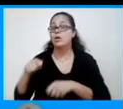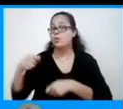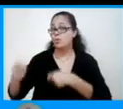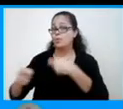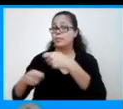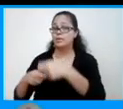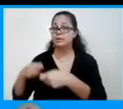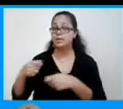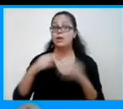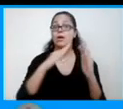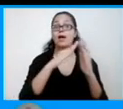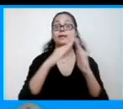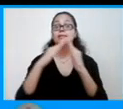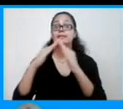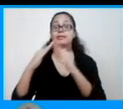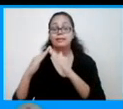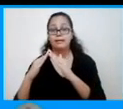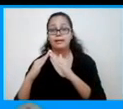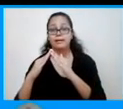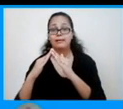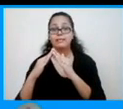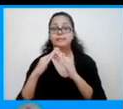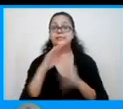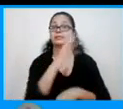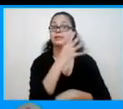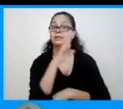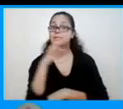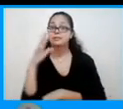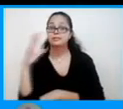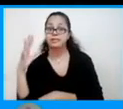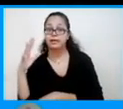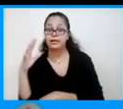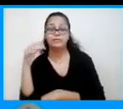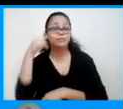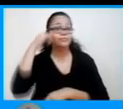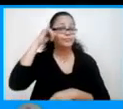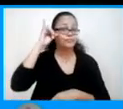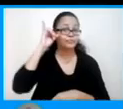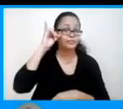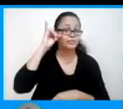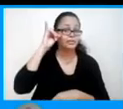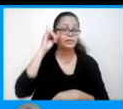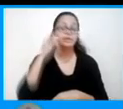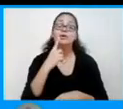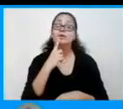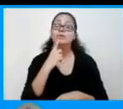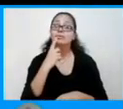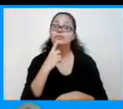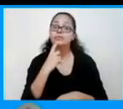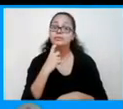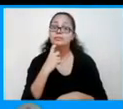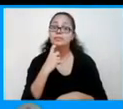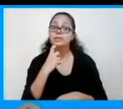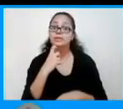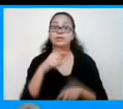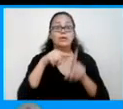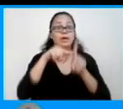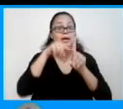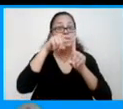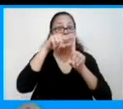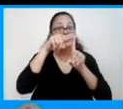a área residencial, a área verde, a área periférica e a área rural. Na cor vermelha, essa linha na cor vermelha é a